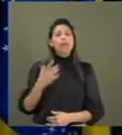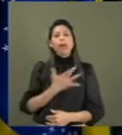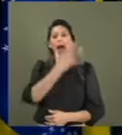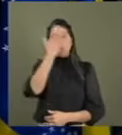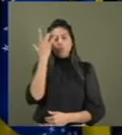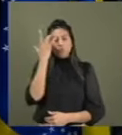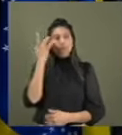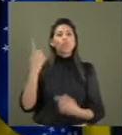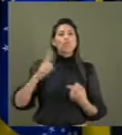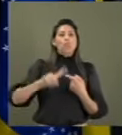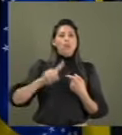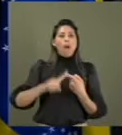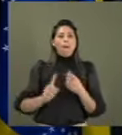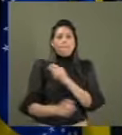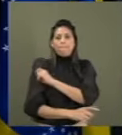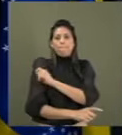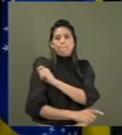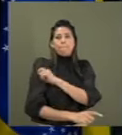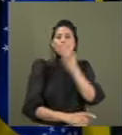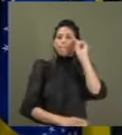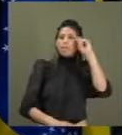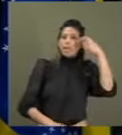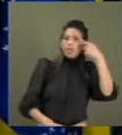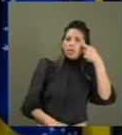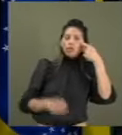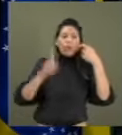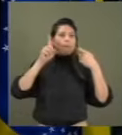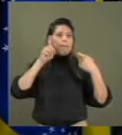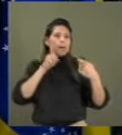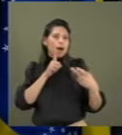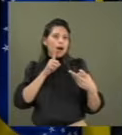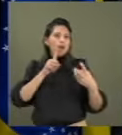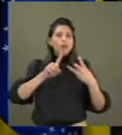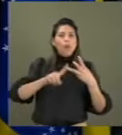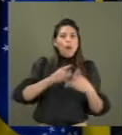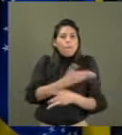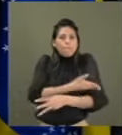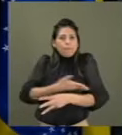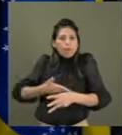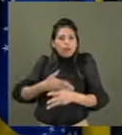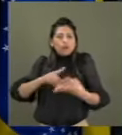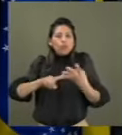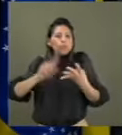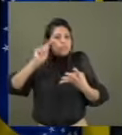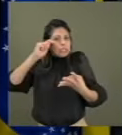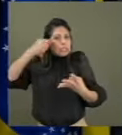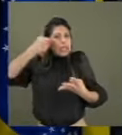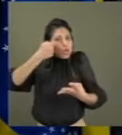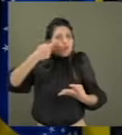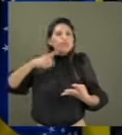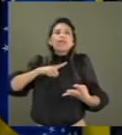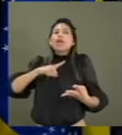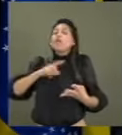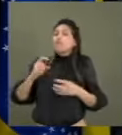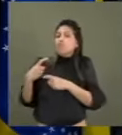e pobres, brancos e negros, corresponde a 31% dos matriculados